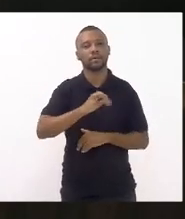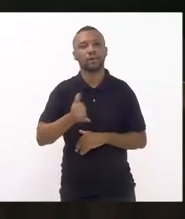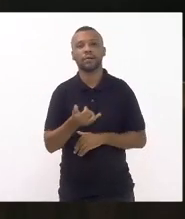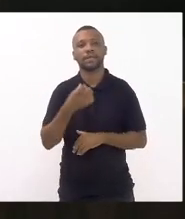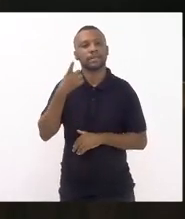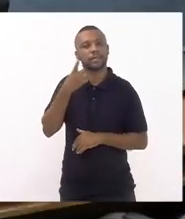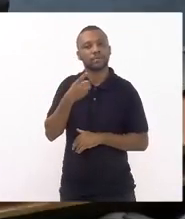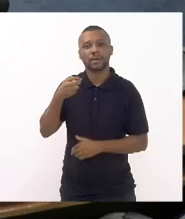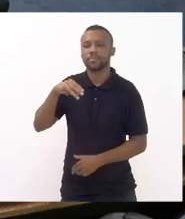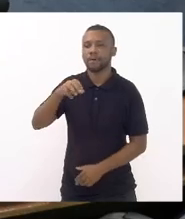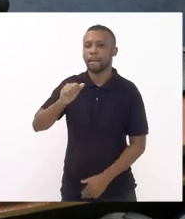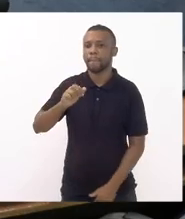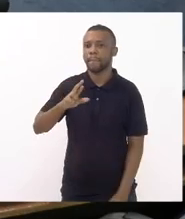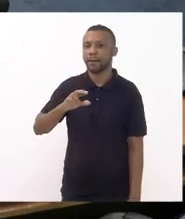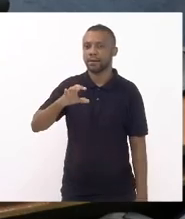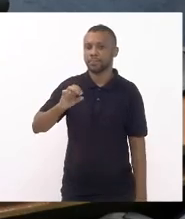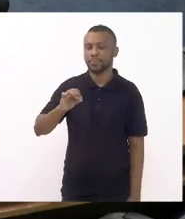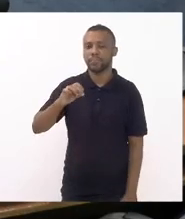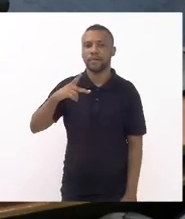Márcio Pacheco.